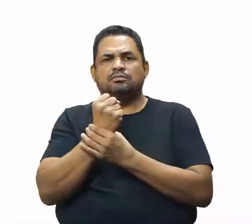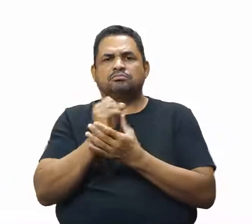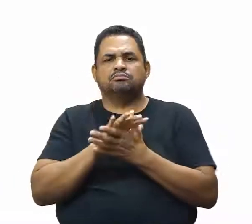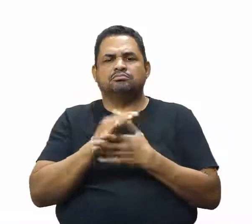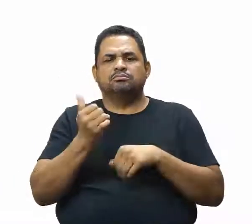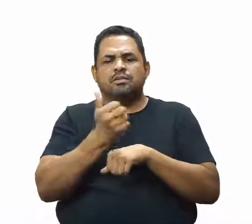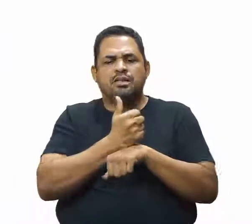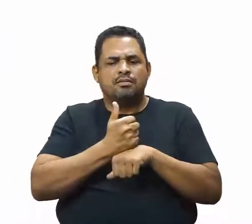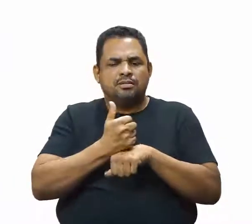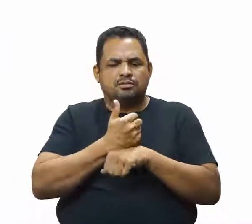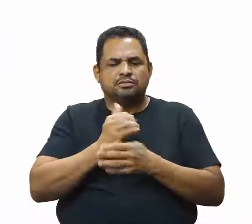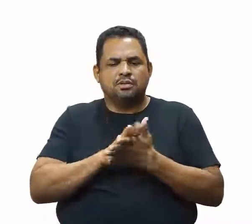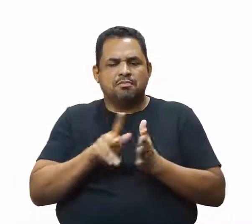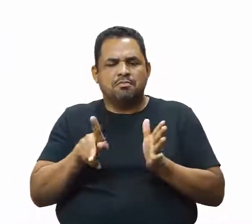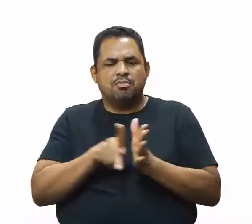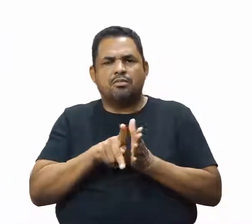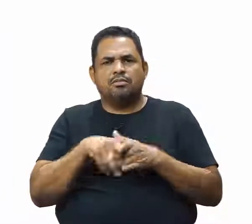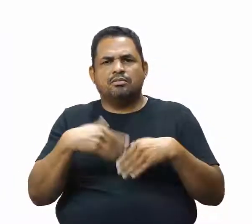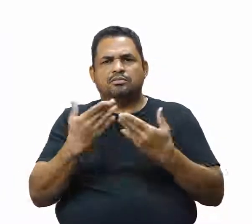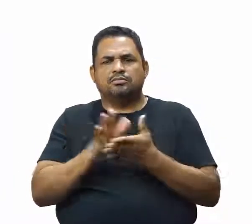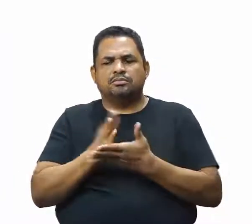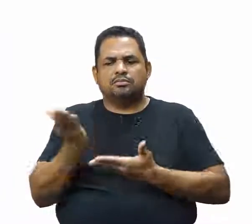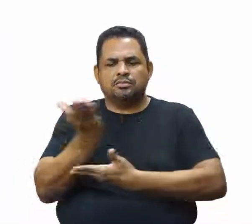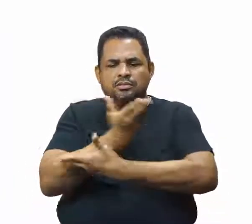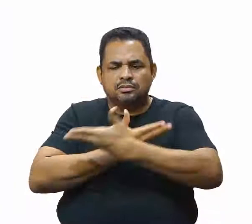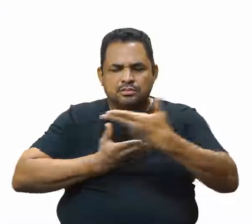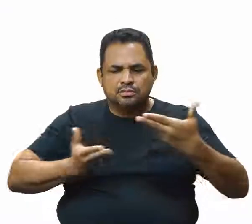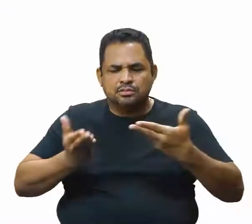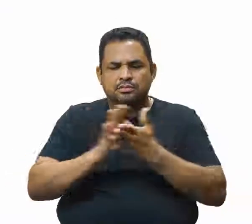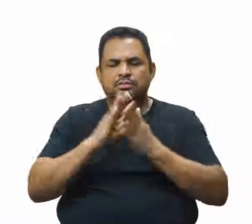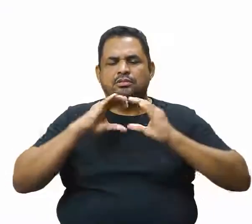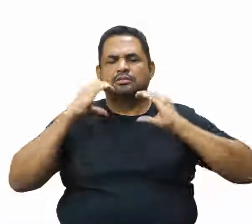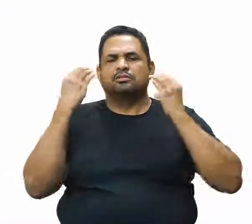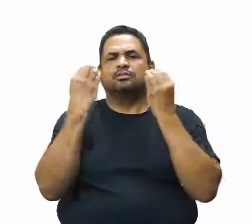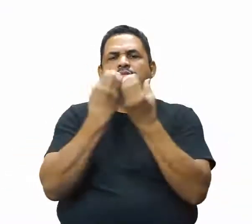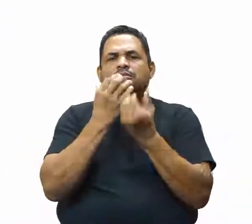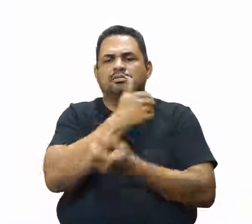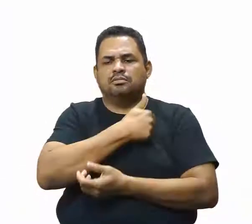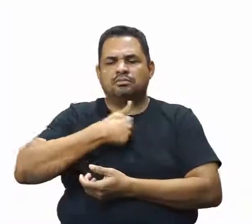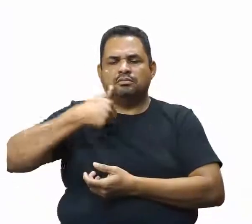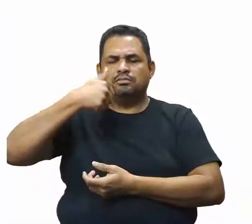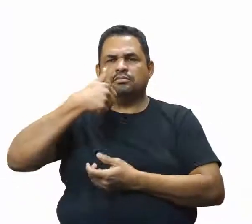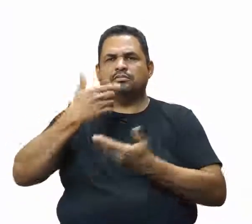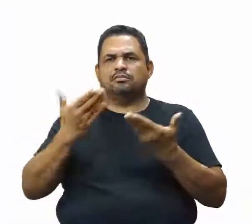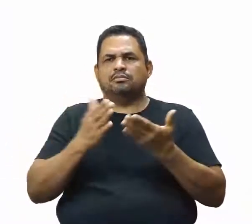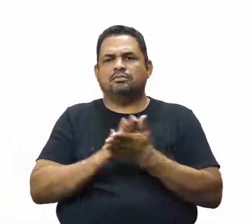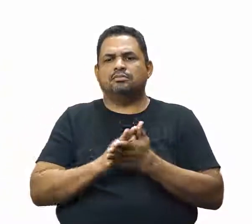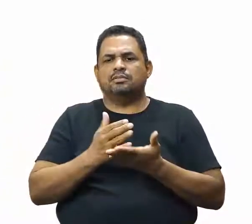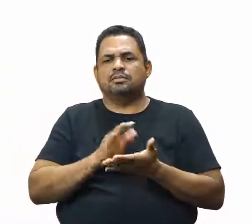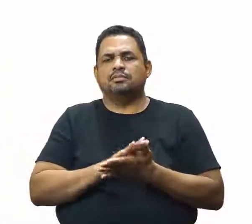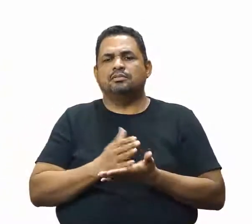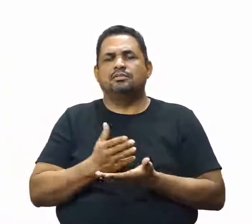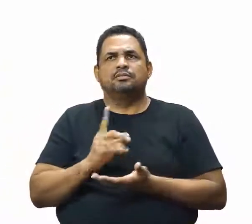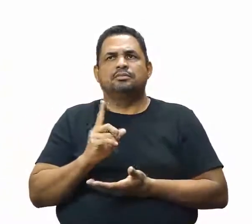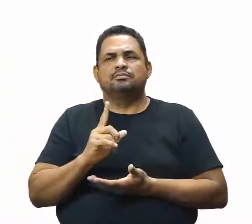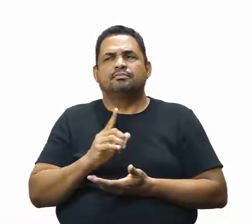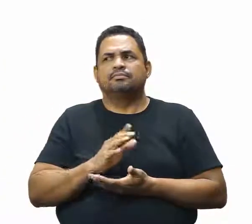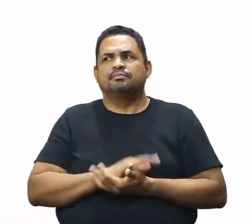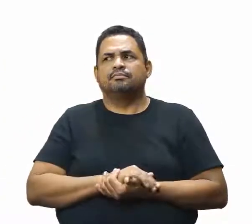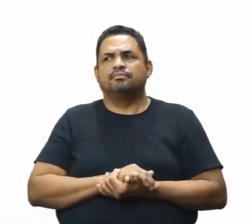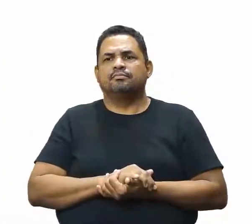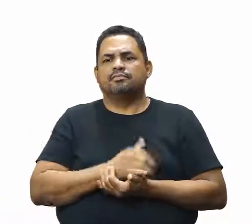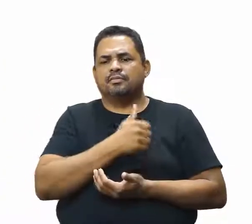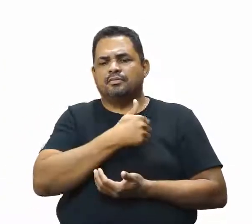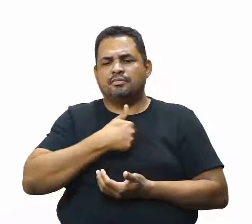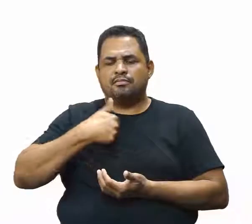de obra especializada, a integração da comunidade para uma melhor, não é nem sobrevivência, melhorar